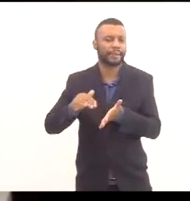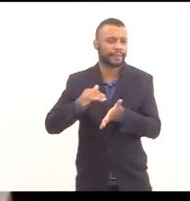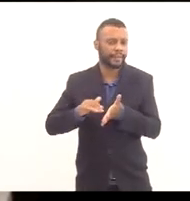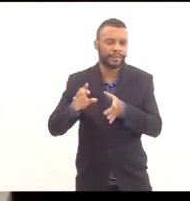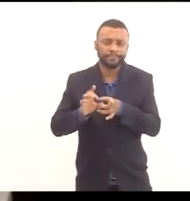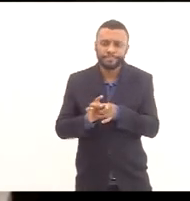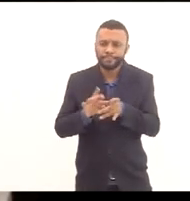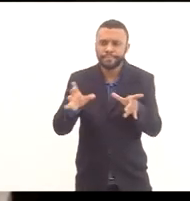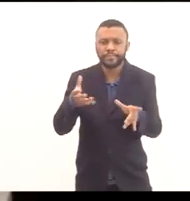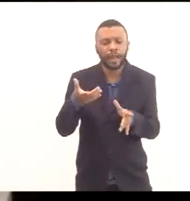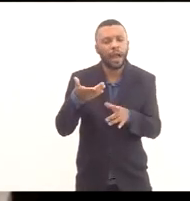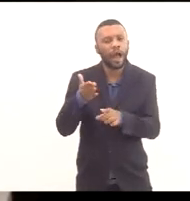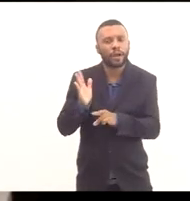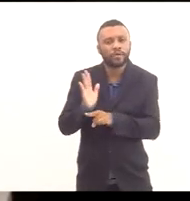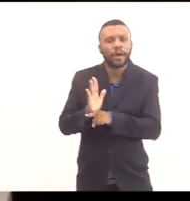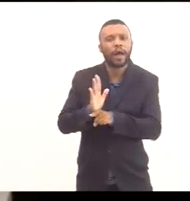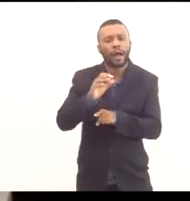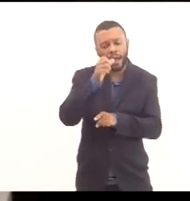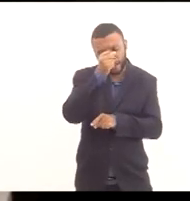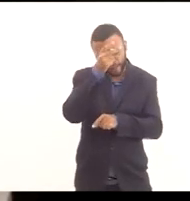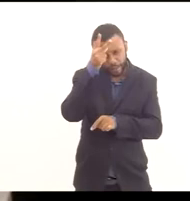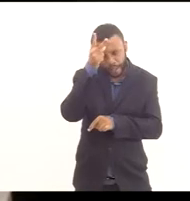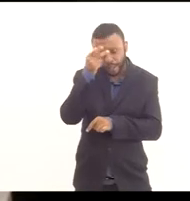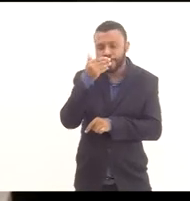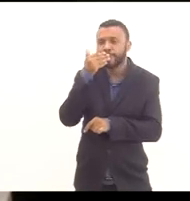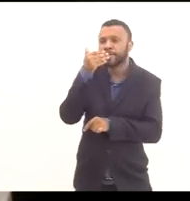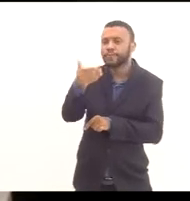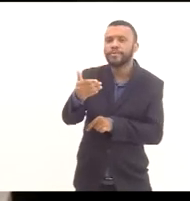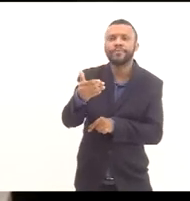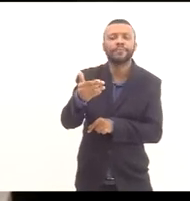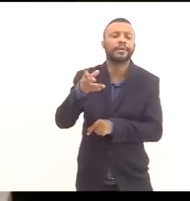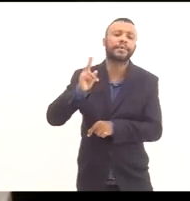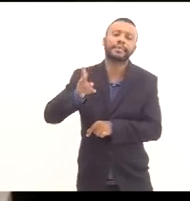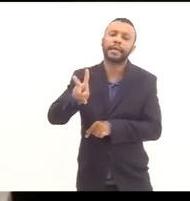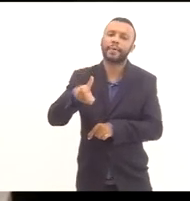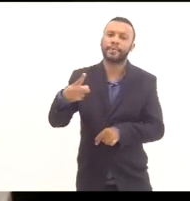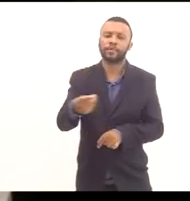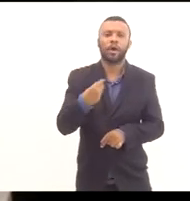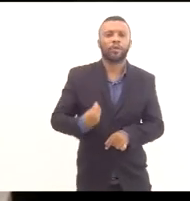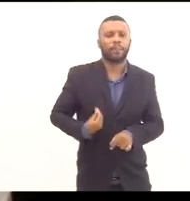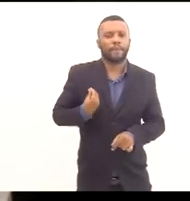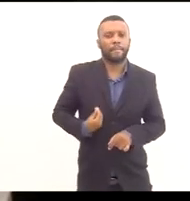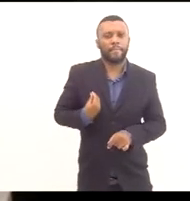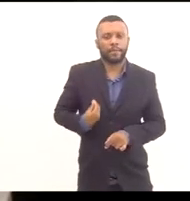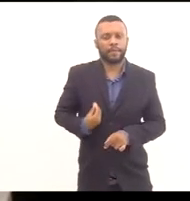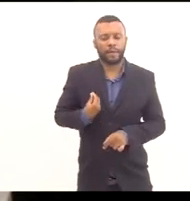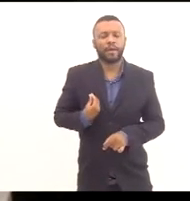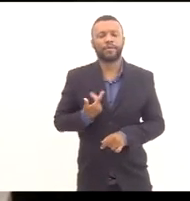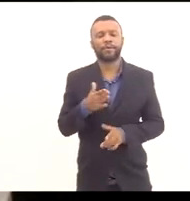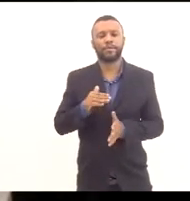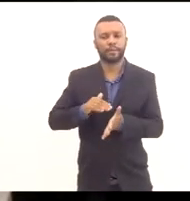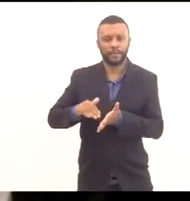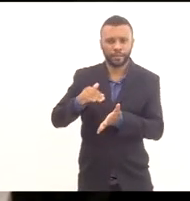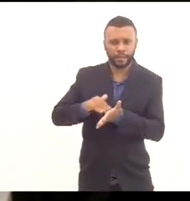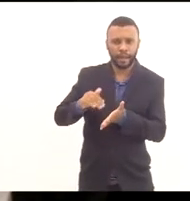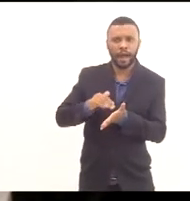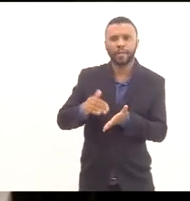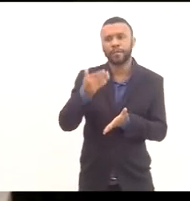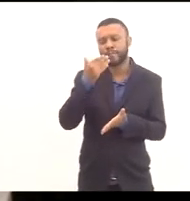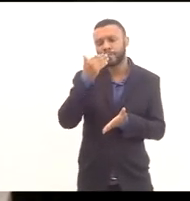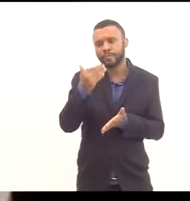disposição para ajudar a cidade no que for solicitado sempre Estamos presente o secretário solicitou